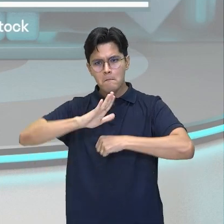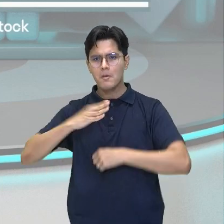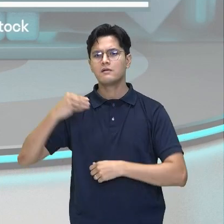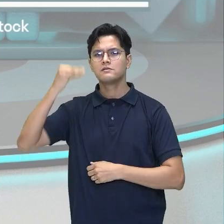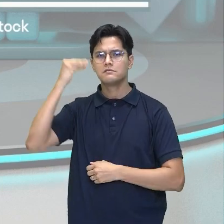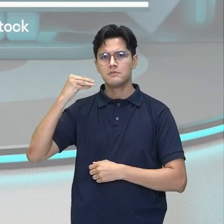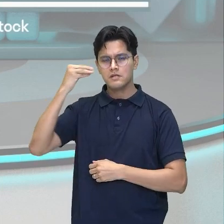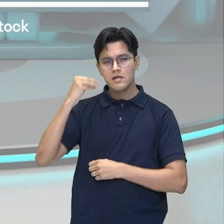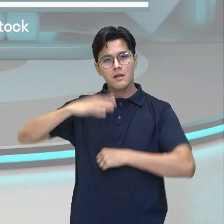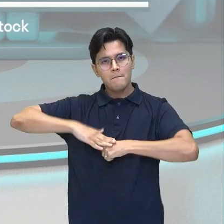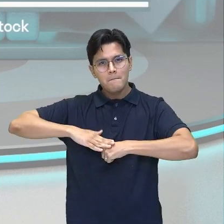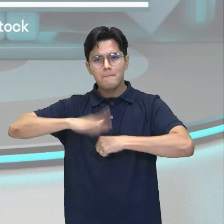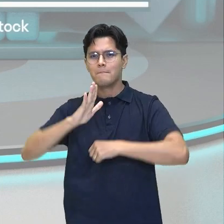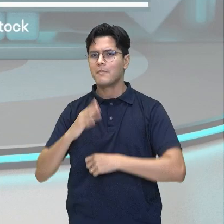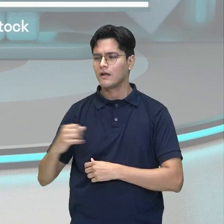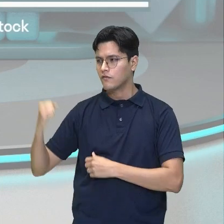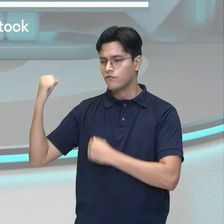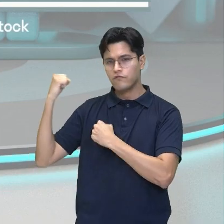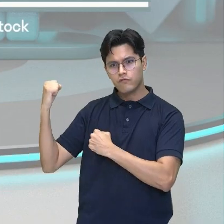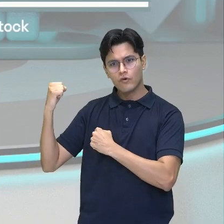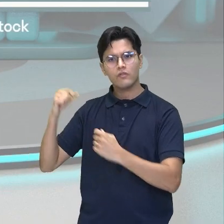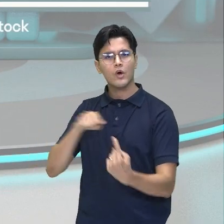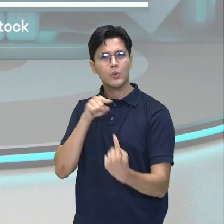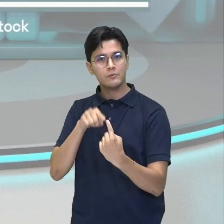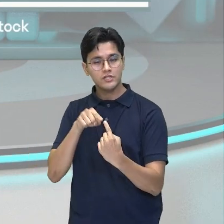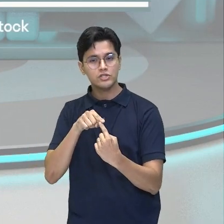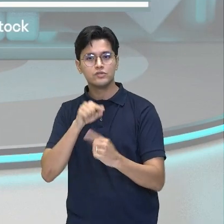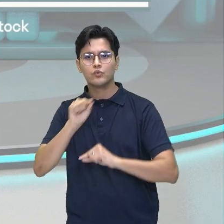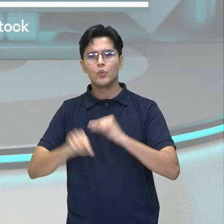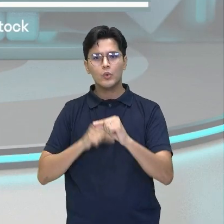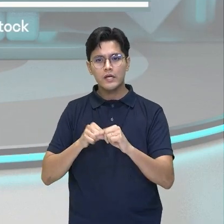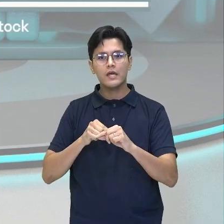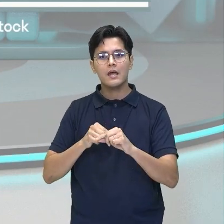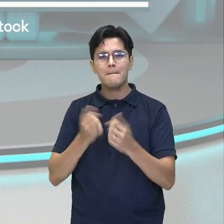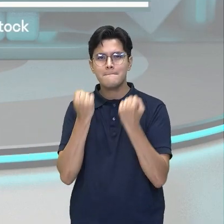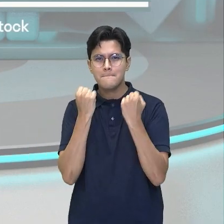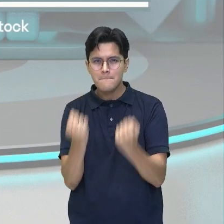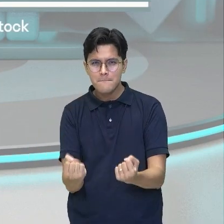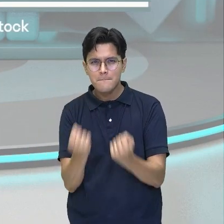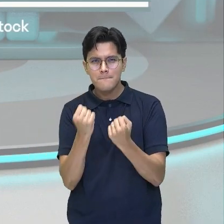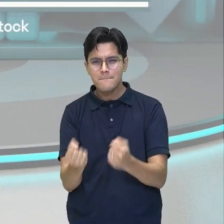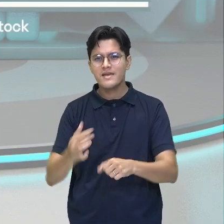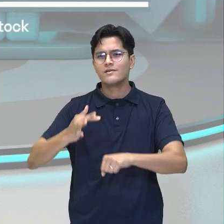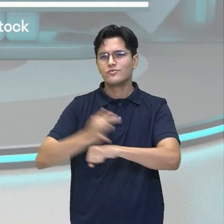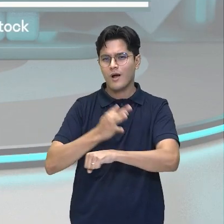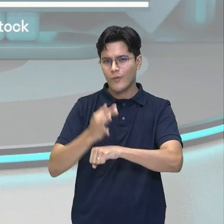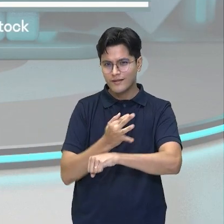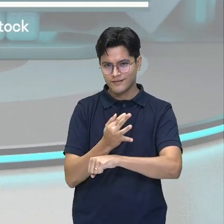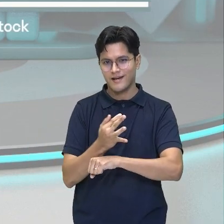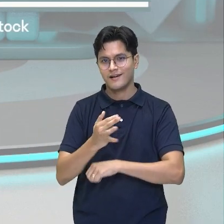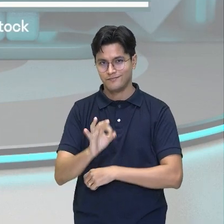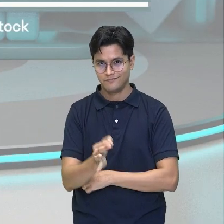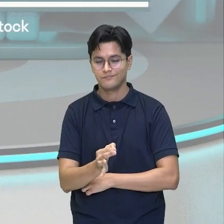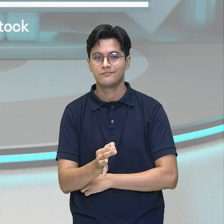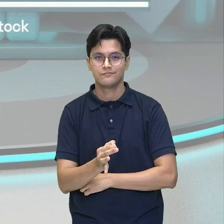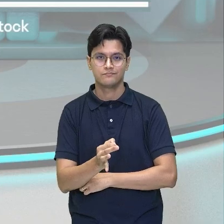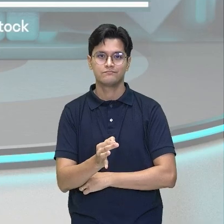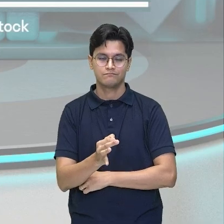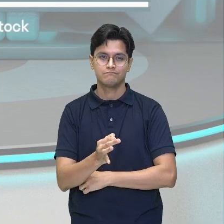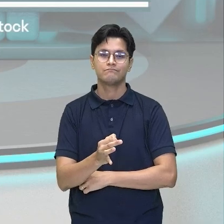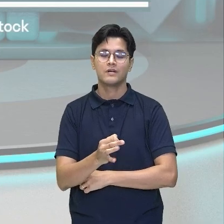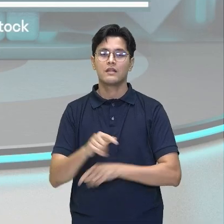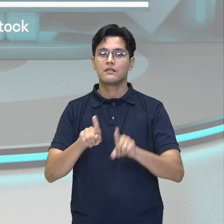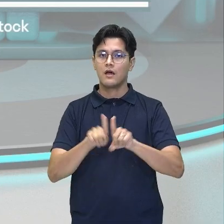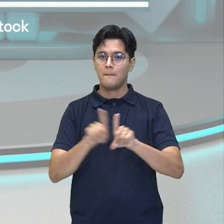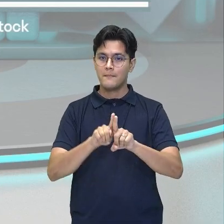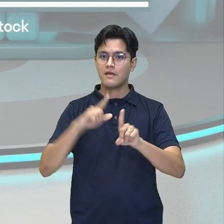mais força também para suportar o peso que vai estar acima, né, dos seus ombros ou da sua cabeça. Temos ali